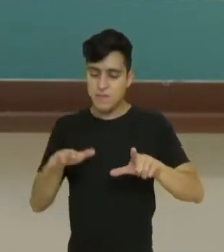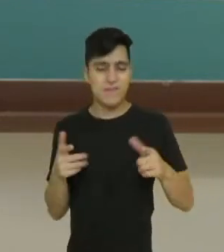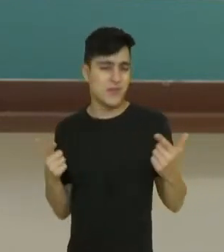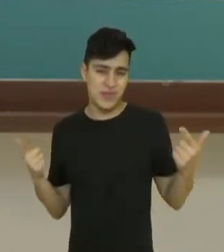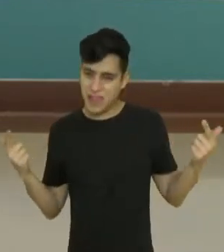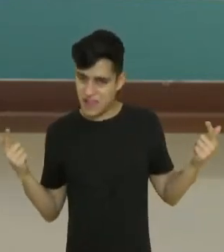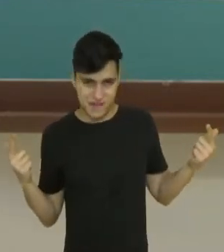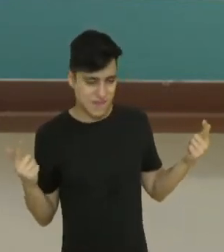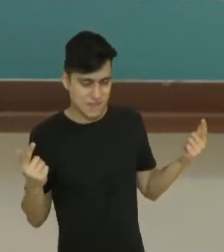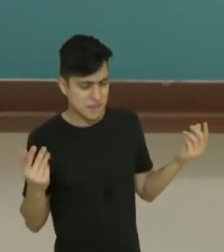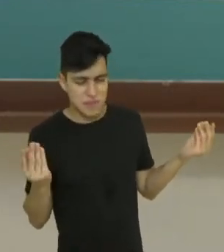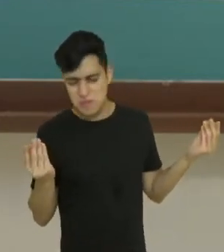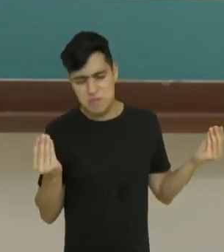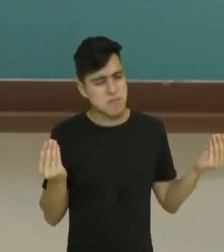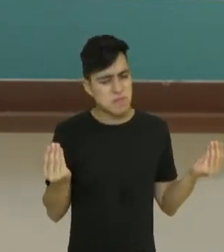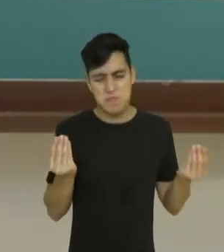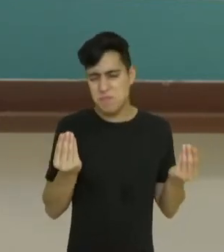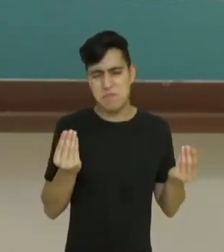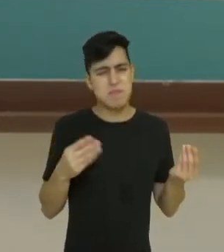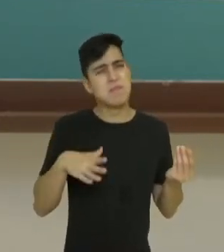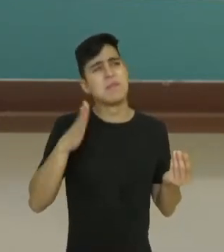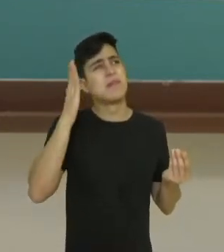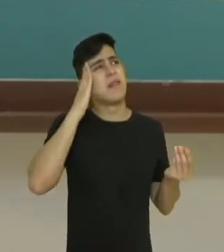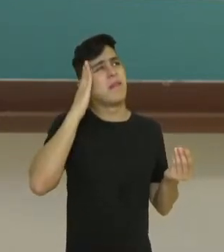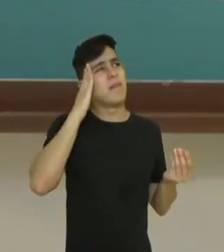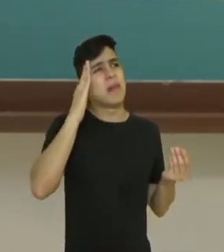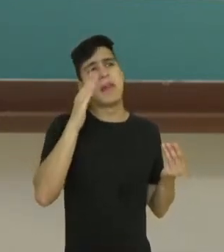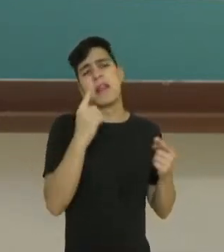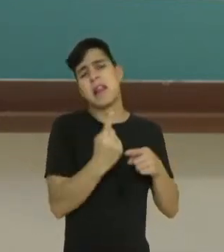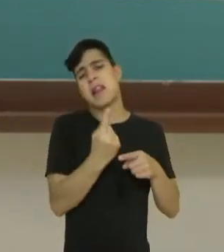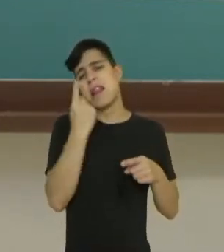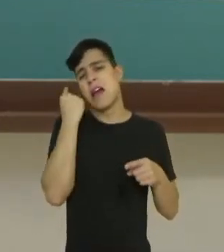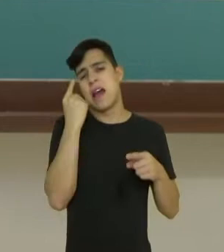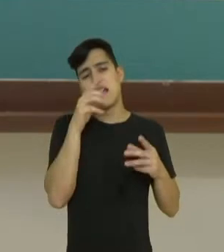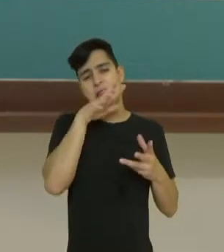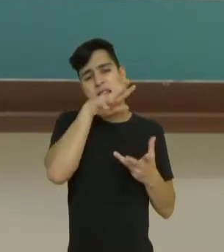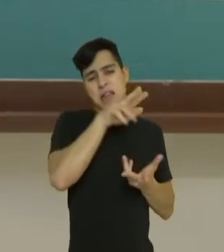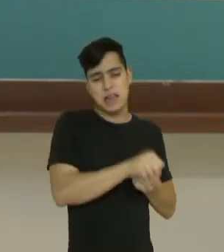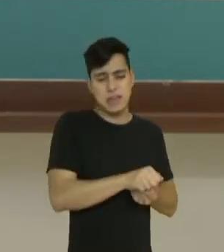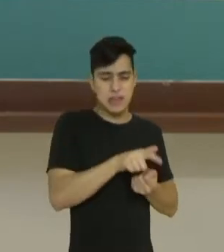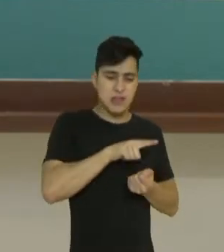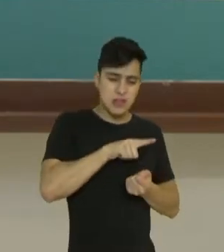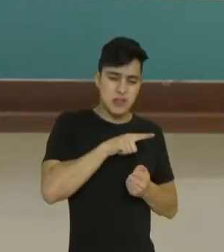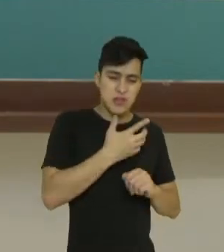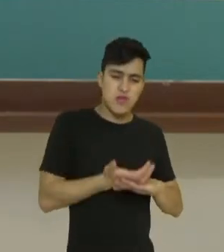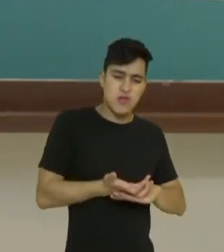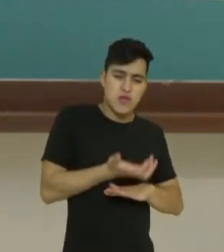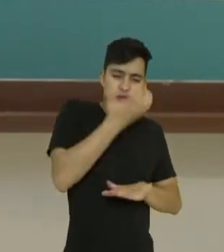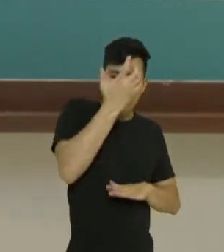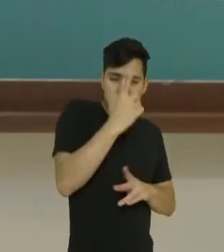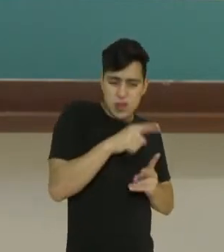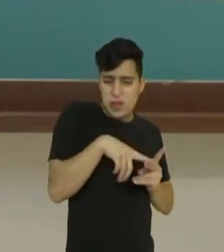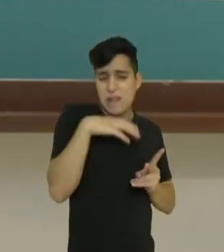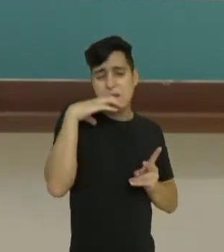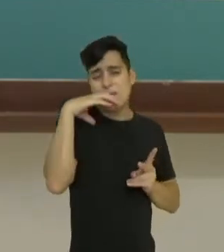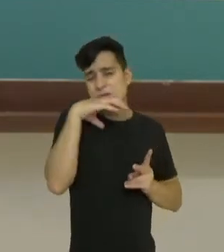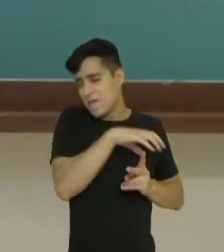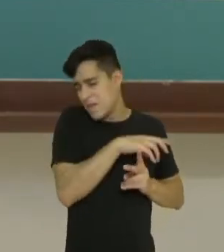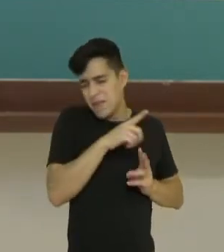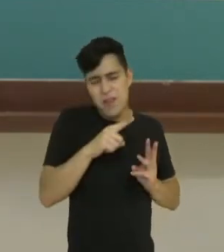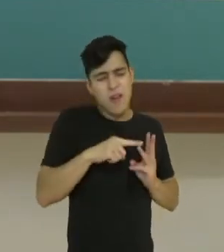composição da atmosfera, quais gases eu encontrava na atmosfera primitiva, que a Terra era muito quente ou